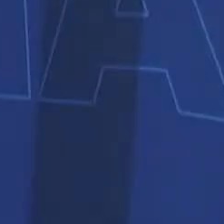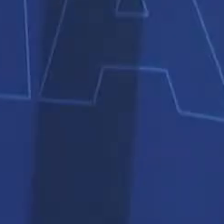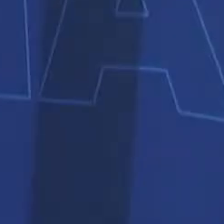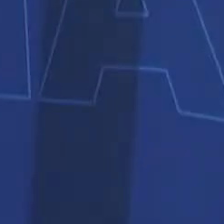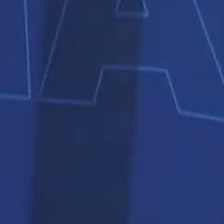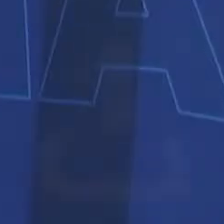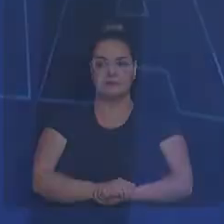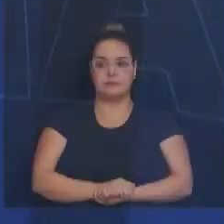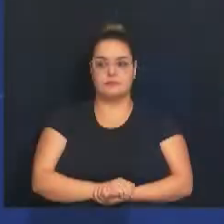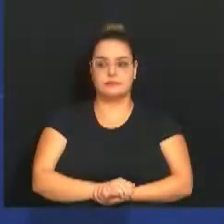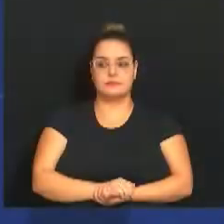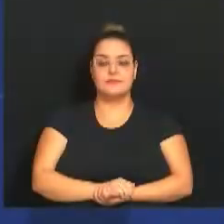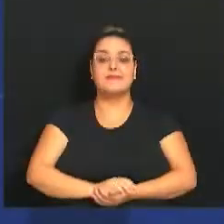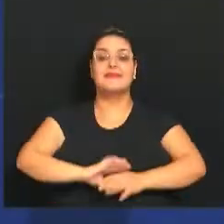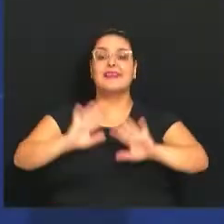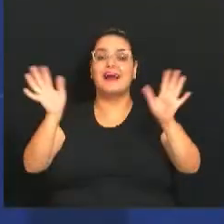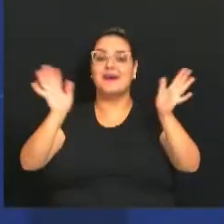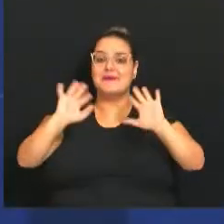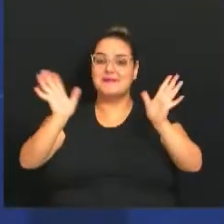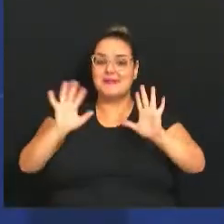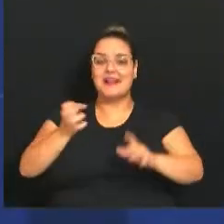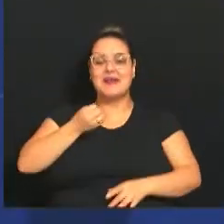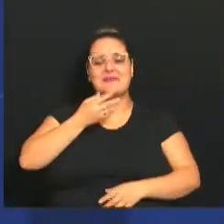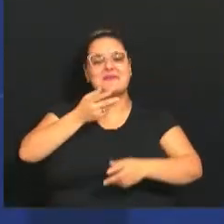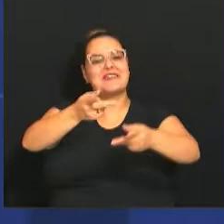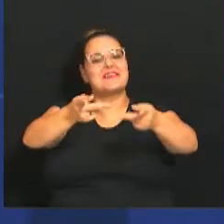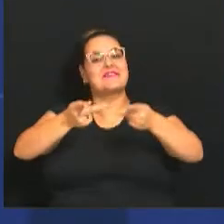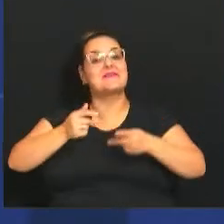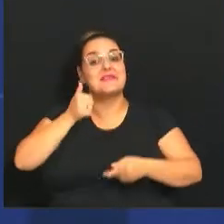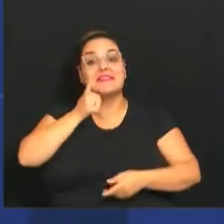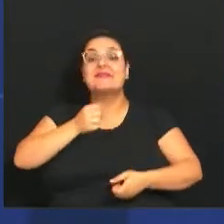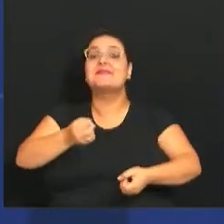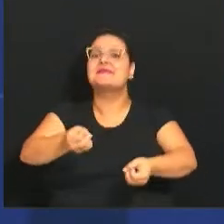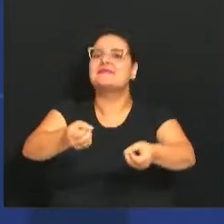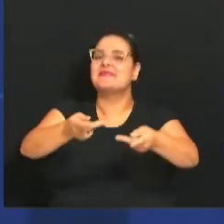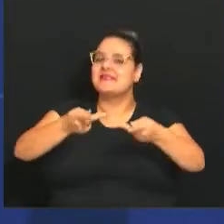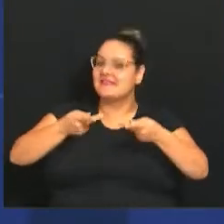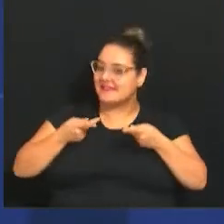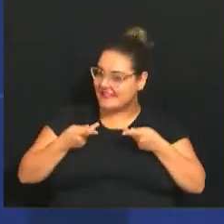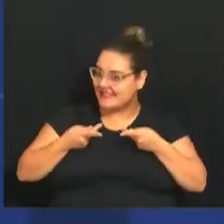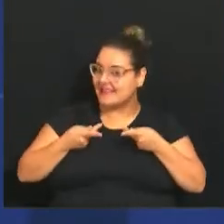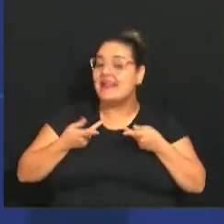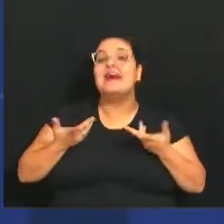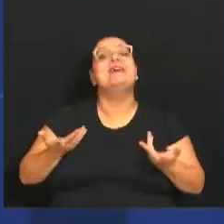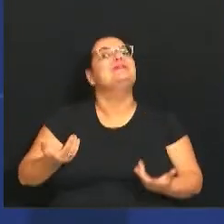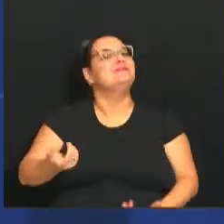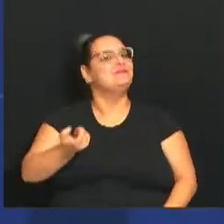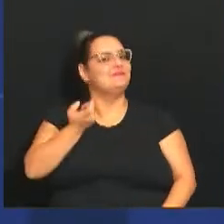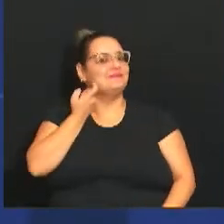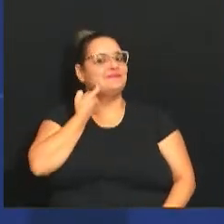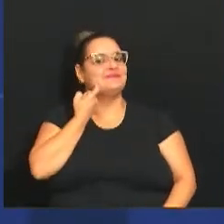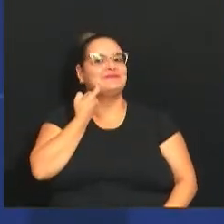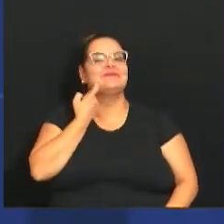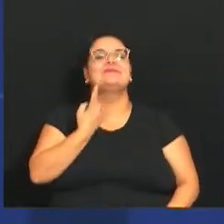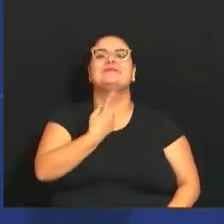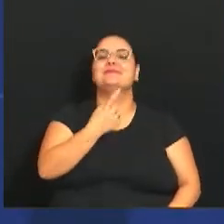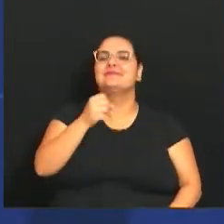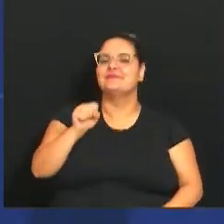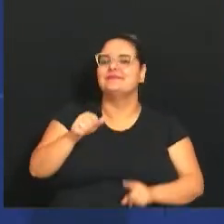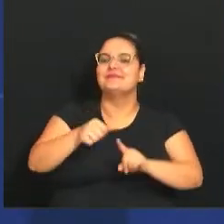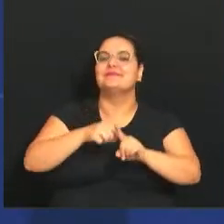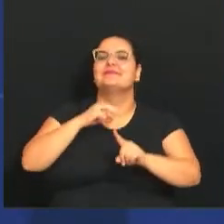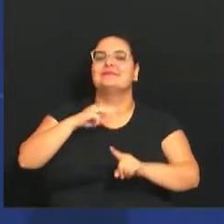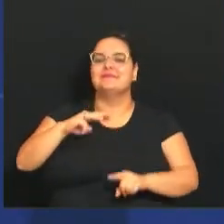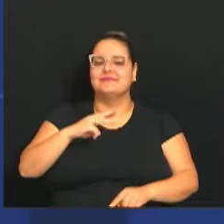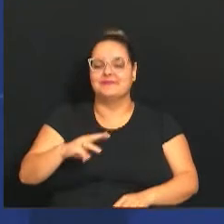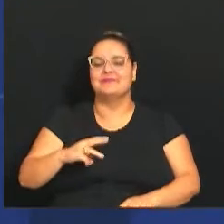Olá, seja bem-vinda, seja bem-vindo. Sextou, 18 de março de 2022. Começa agora o Câmara